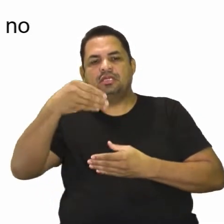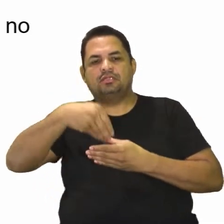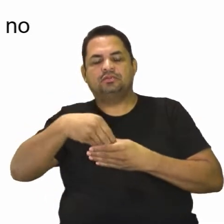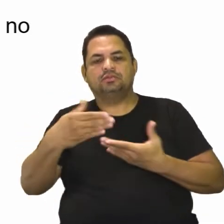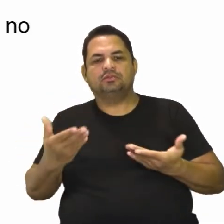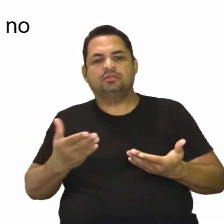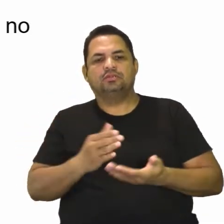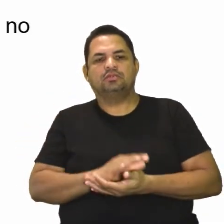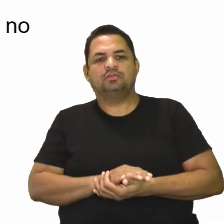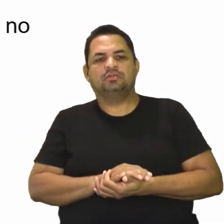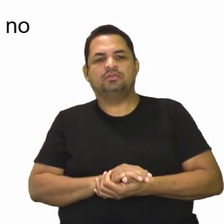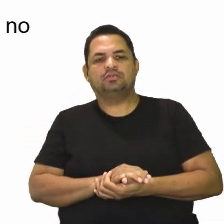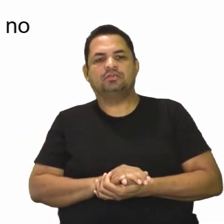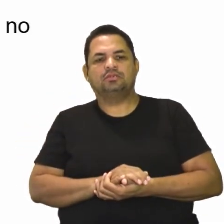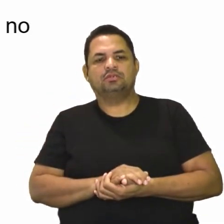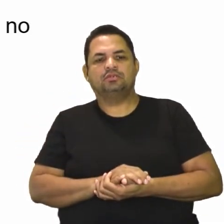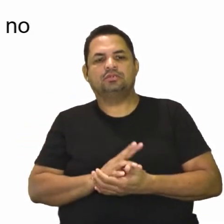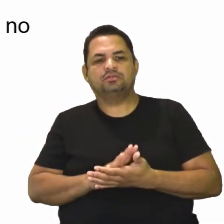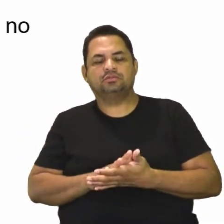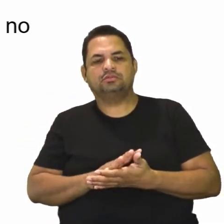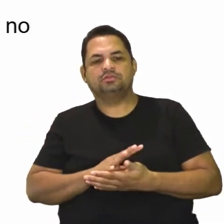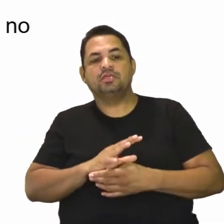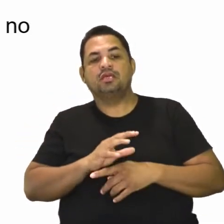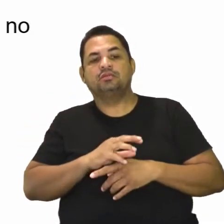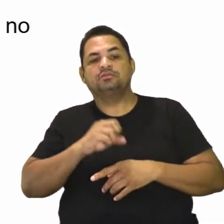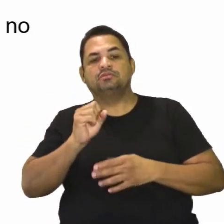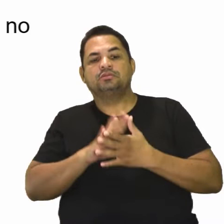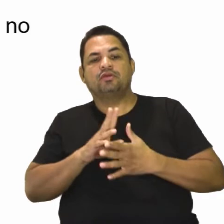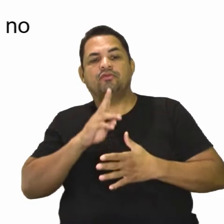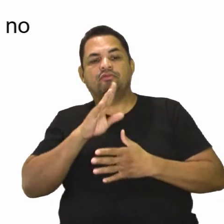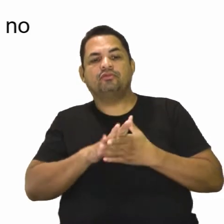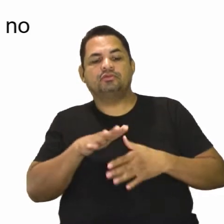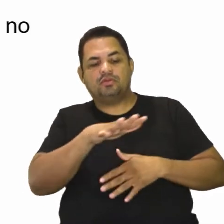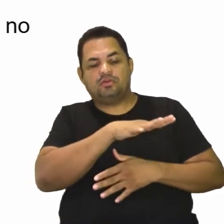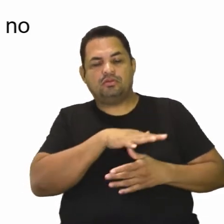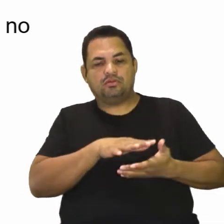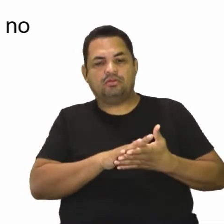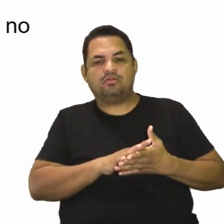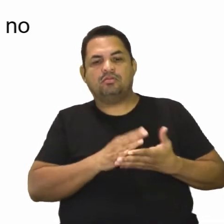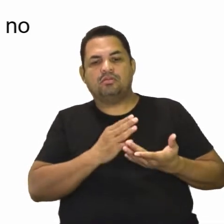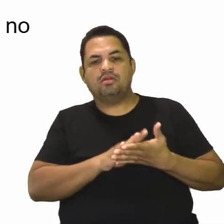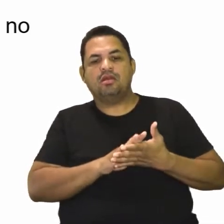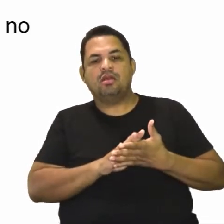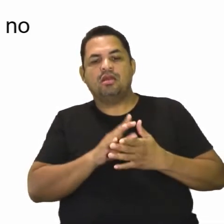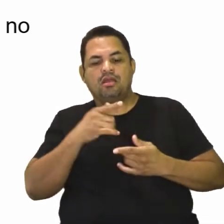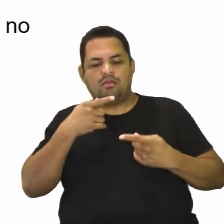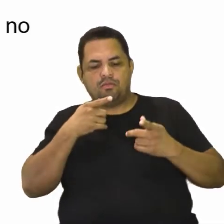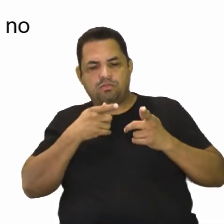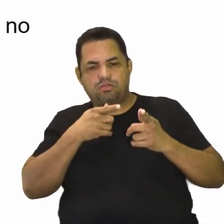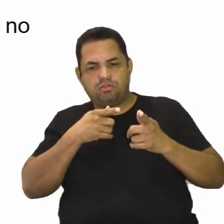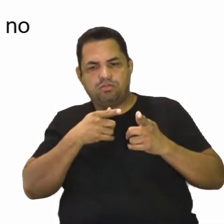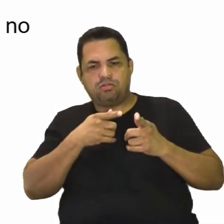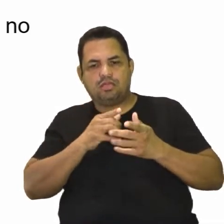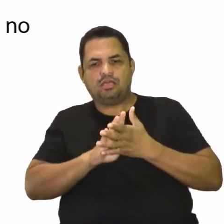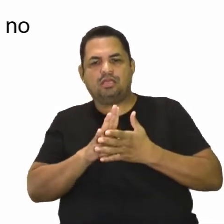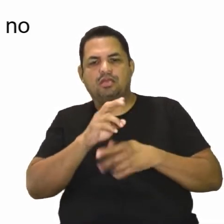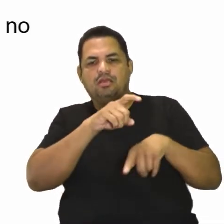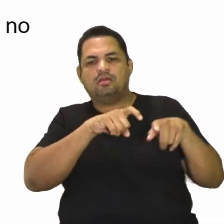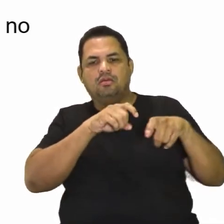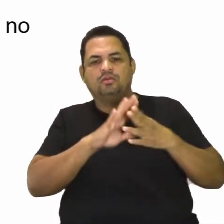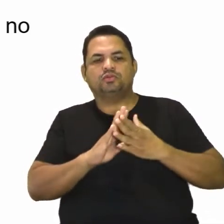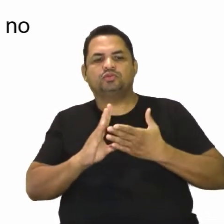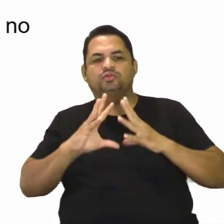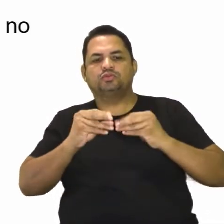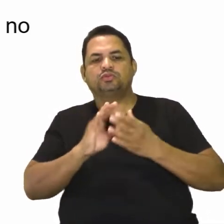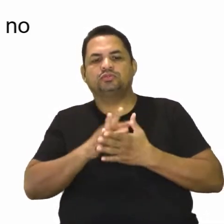Interna. Ganha força no campo a guerrilha rural, principalmente no Araguaia? Ou todas as